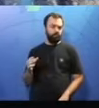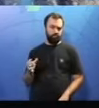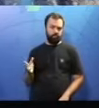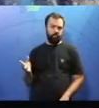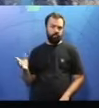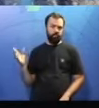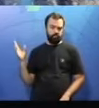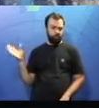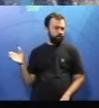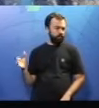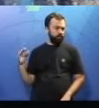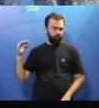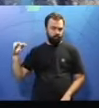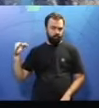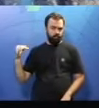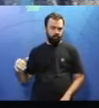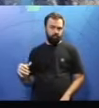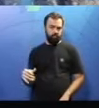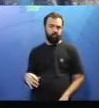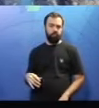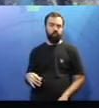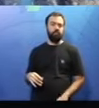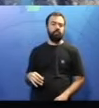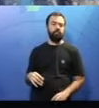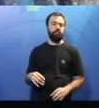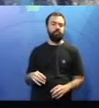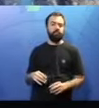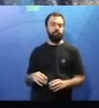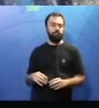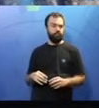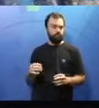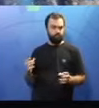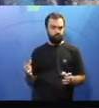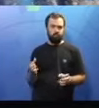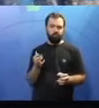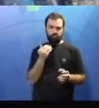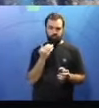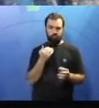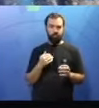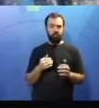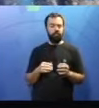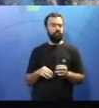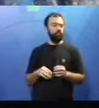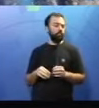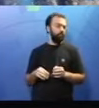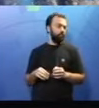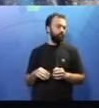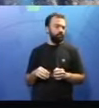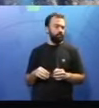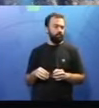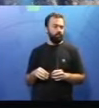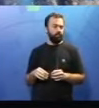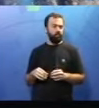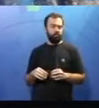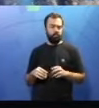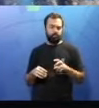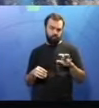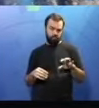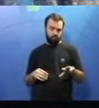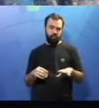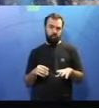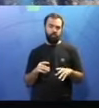eucariontes. As algas são autótrofas. Os protozoários são heterótrofos. As algas, elas podem ser